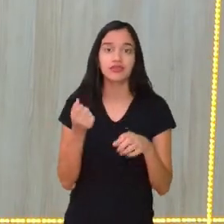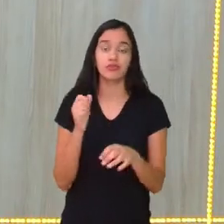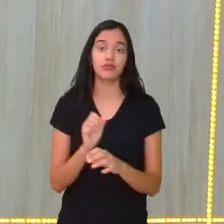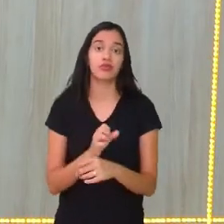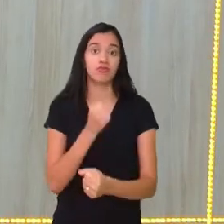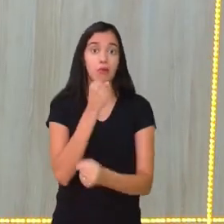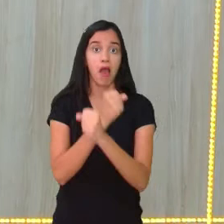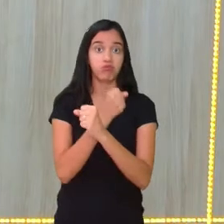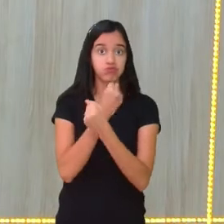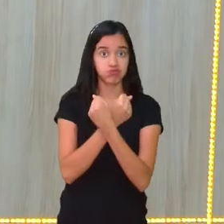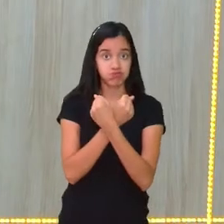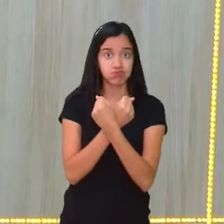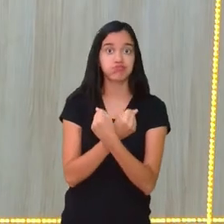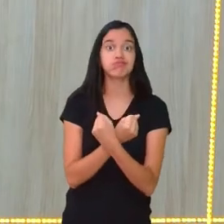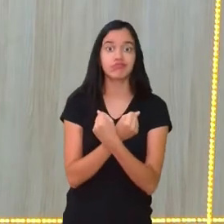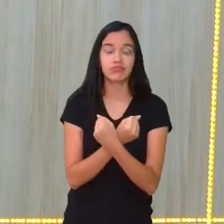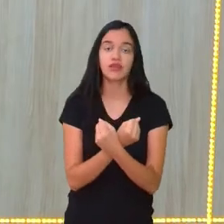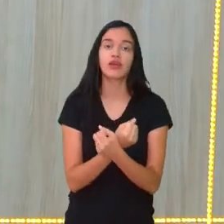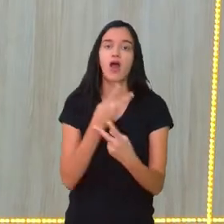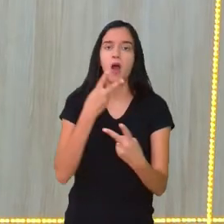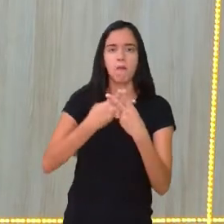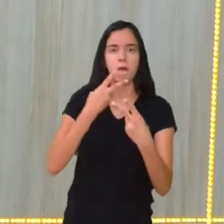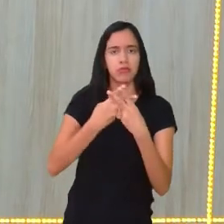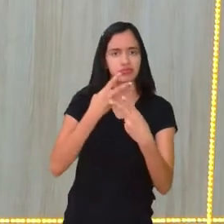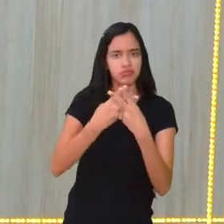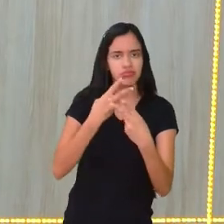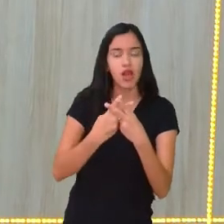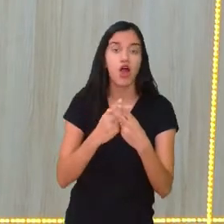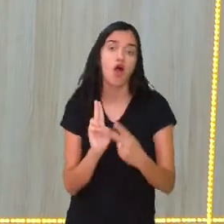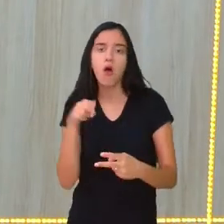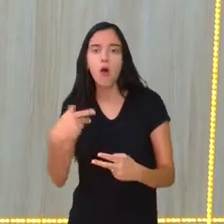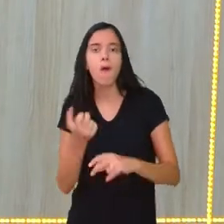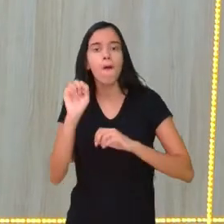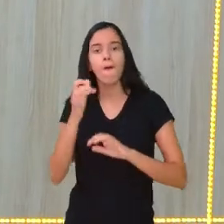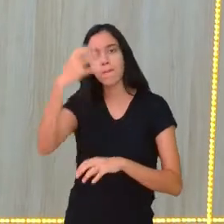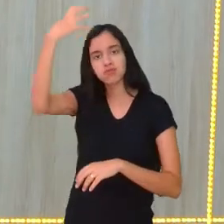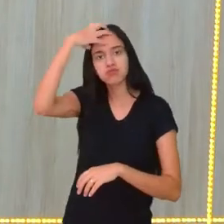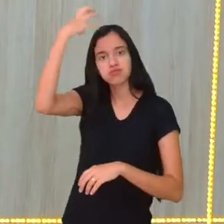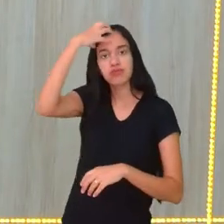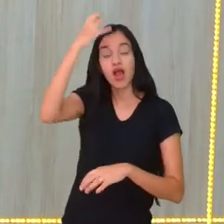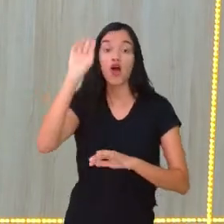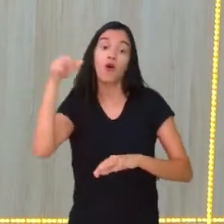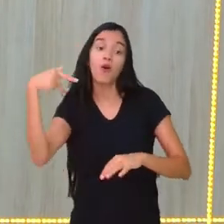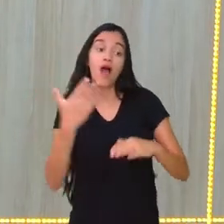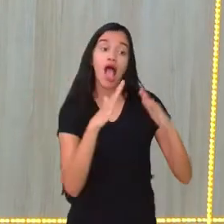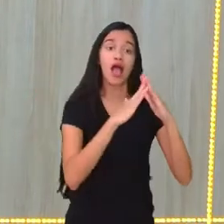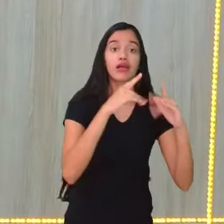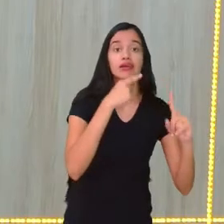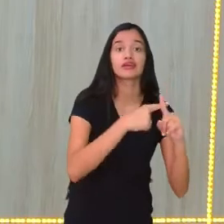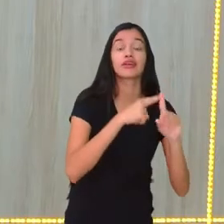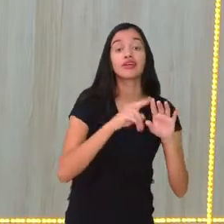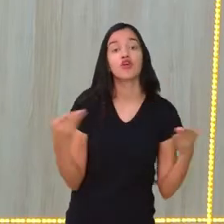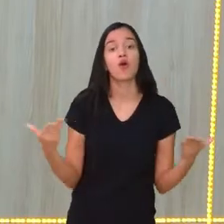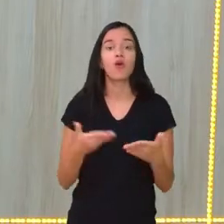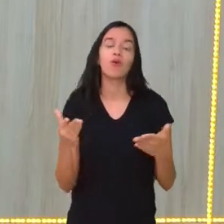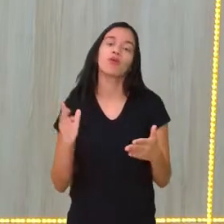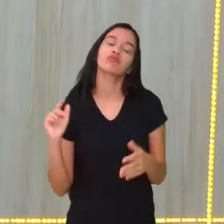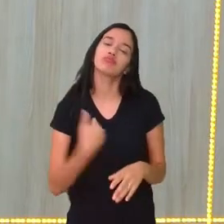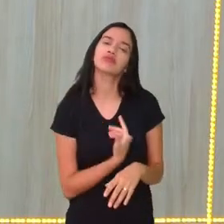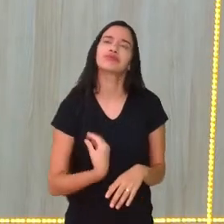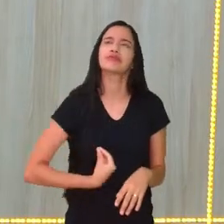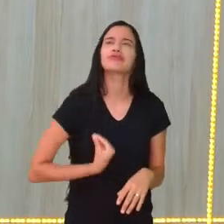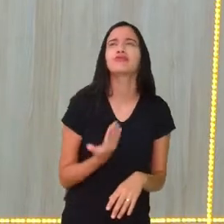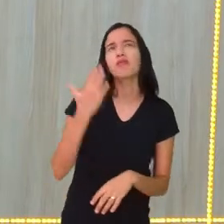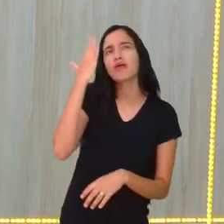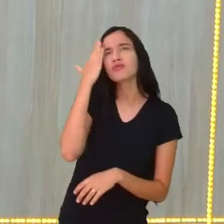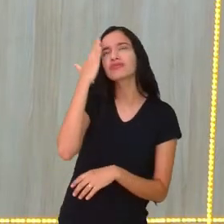iam para a cadeia, viu, gente? Sim. Ou a igreja ou o poder instituído, né? Exato. Porque a gente vive hoje, a gente não